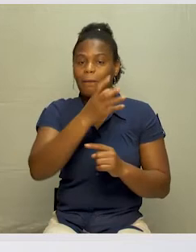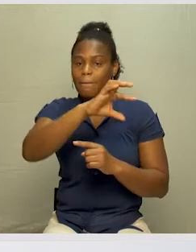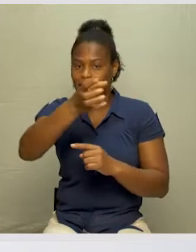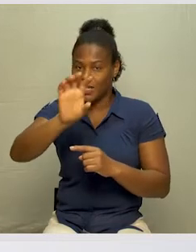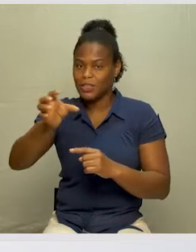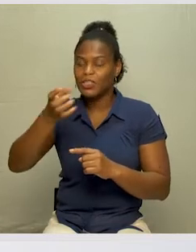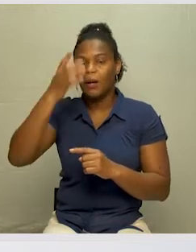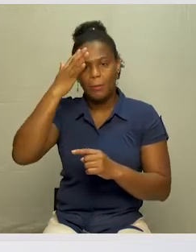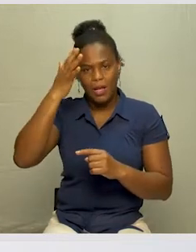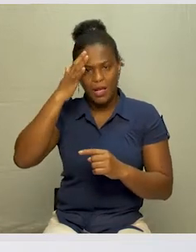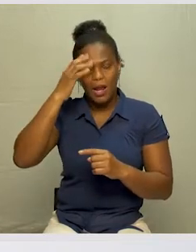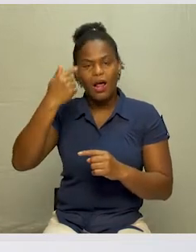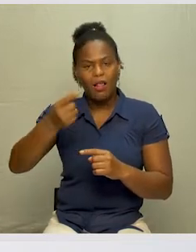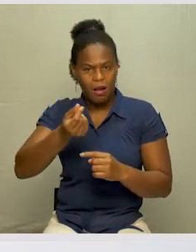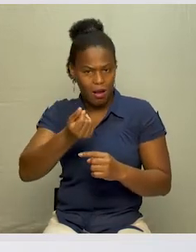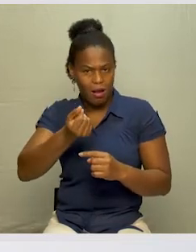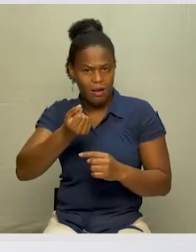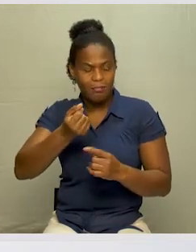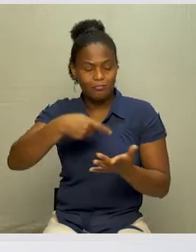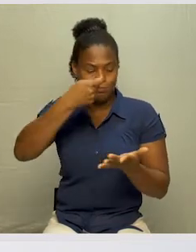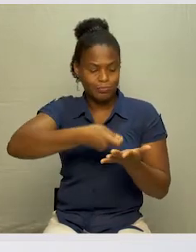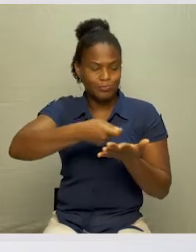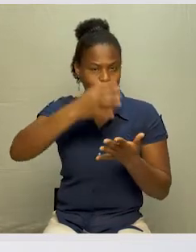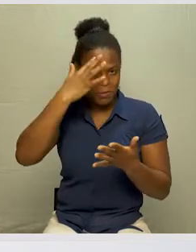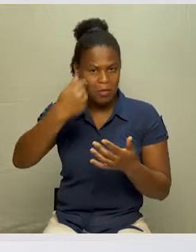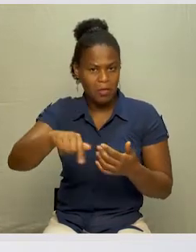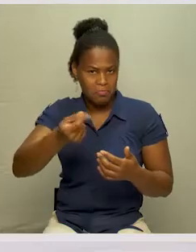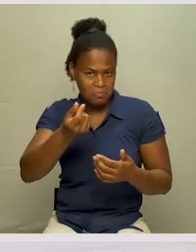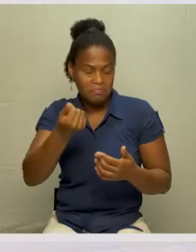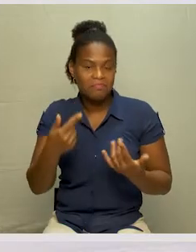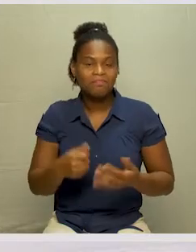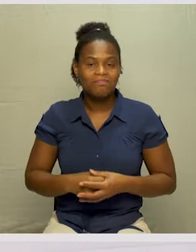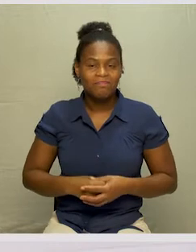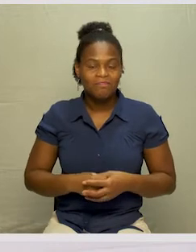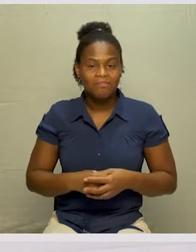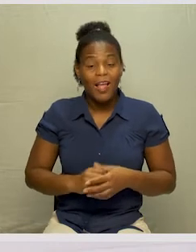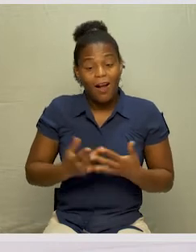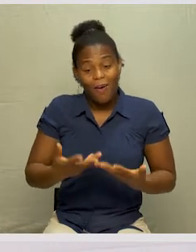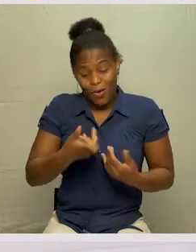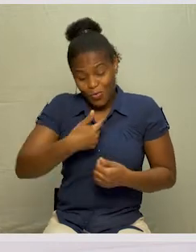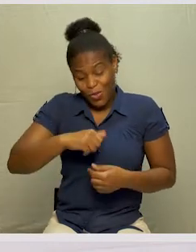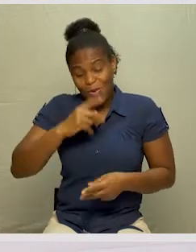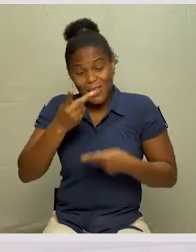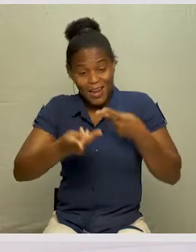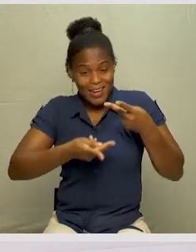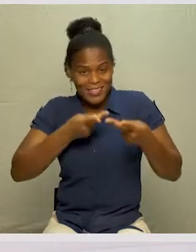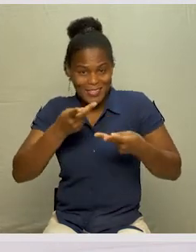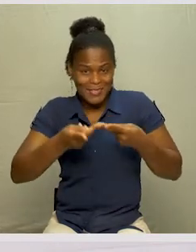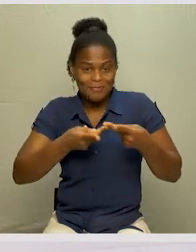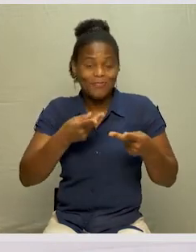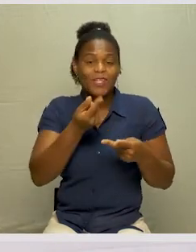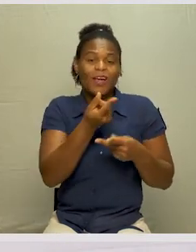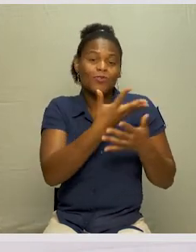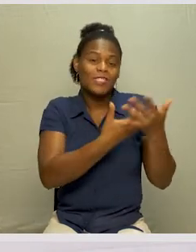que o país tem capacidade líquida de financiamento. Vamos analisar